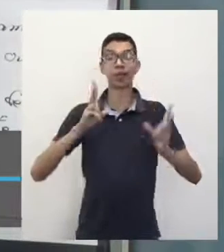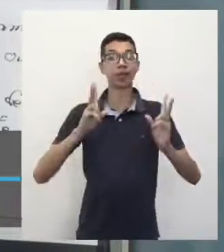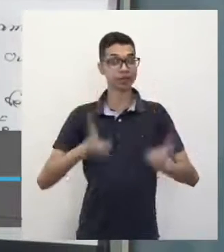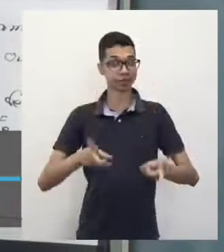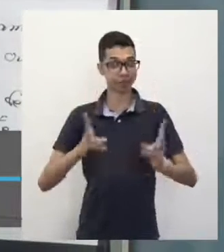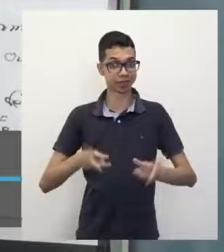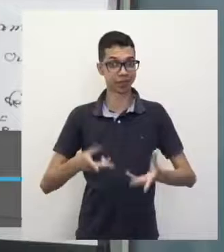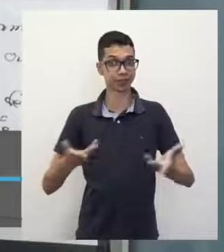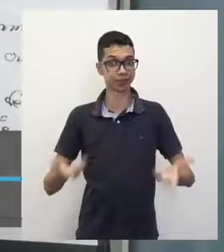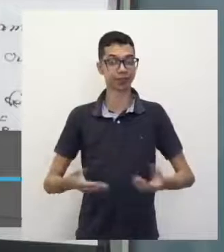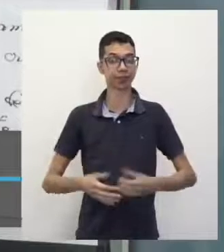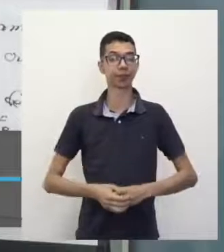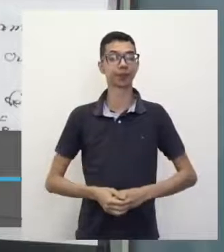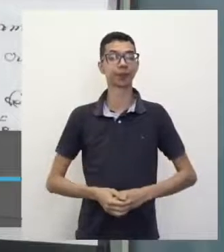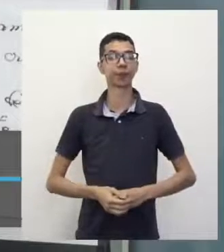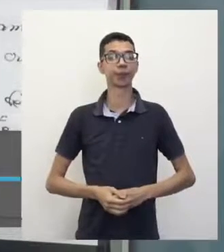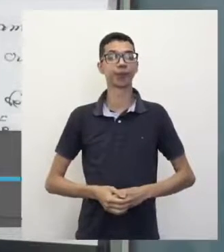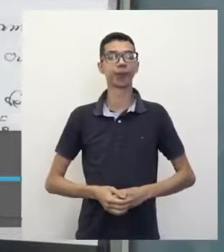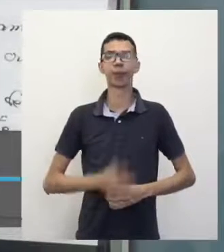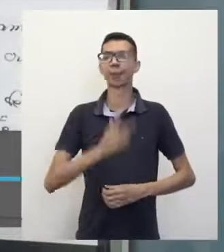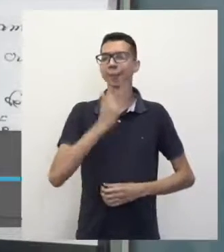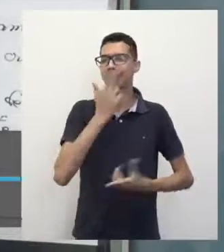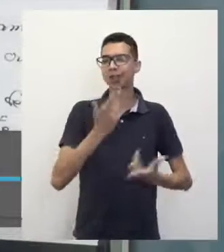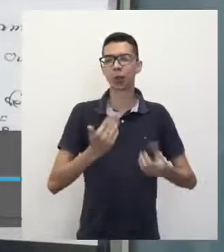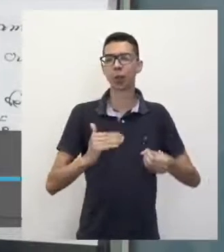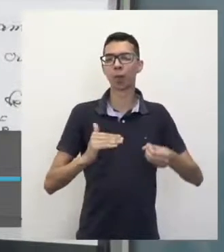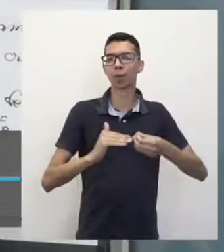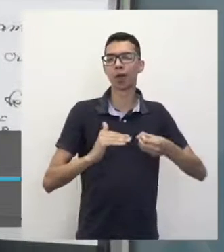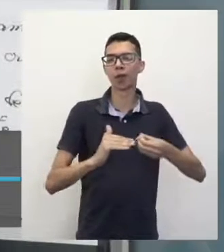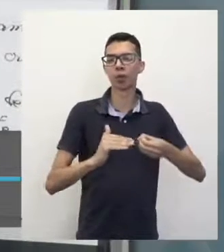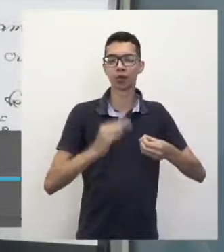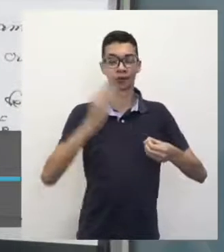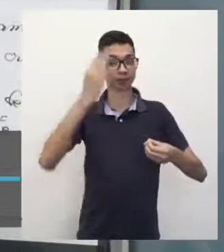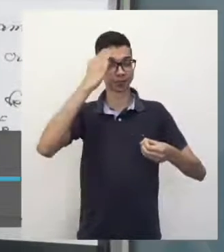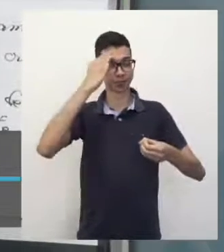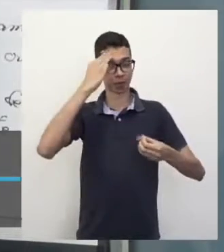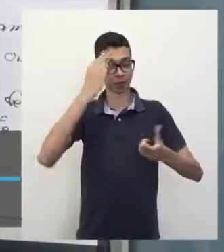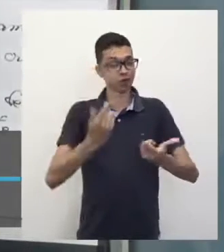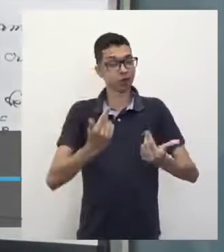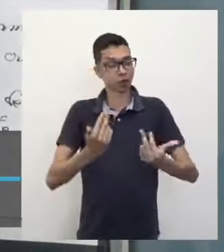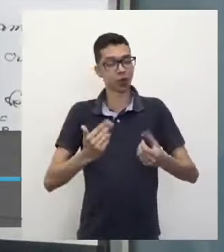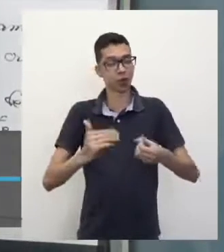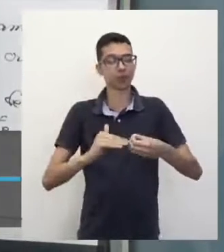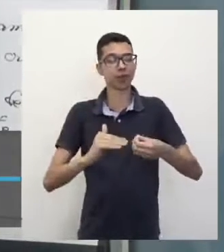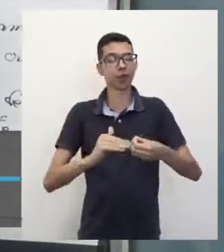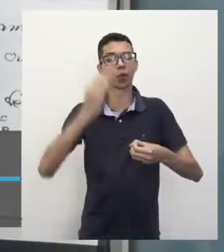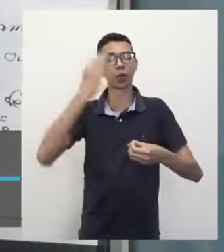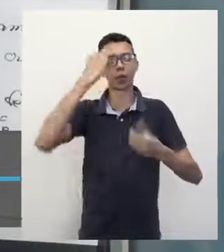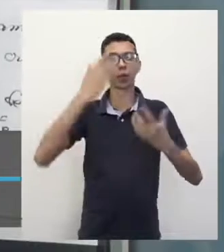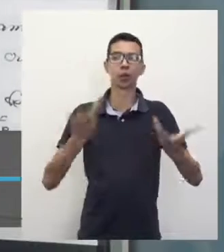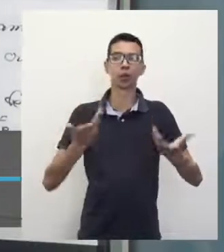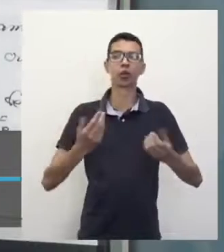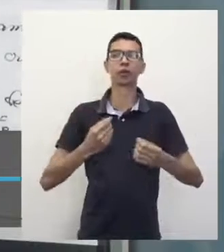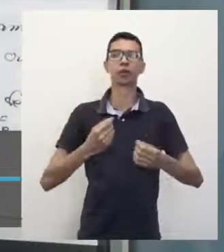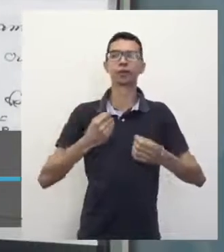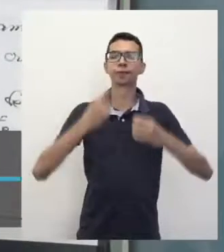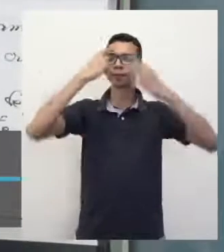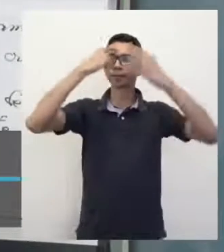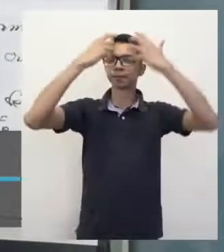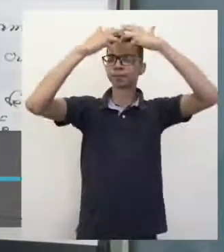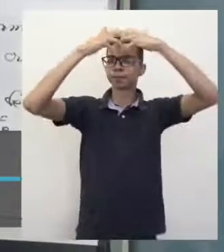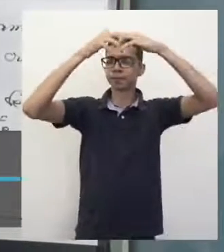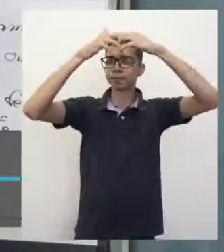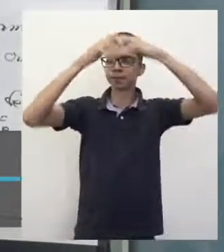desse pequeno banco de dados, né, esse banco da memória. E ele vai colocar isso a serviço, então, da sua obra ou do seu processo de